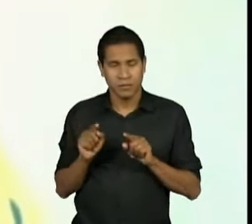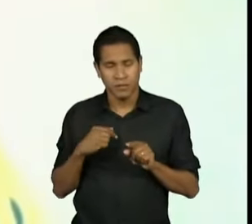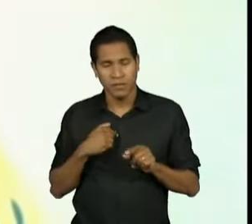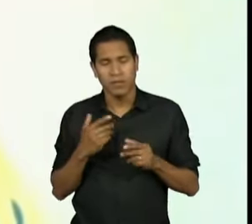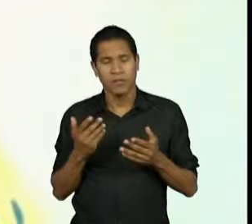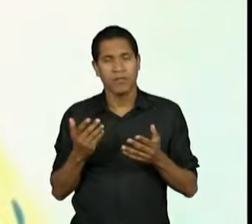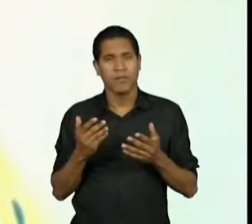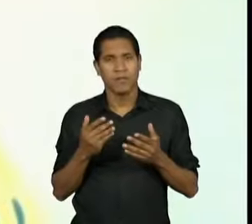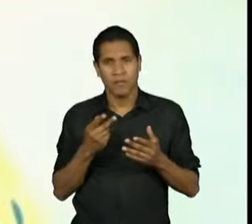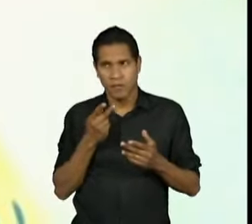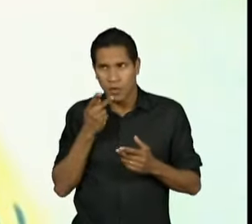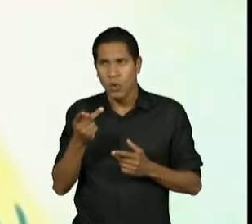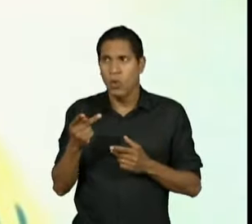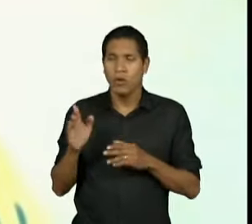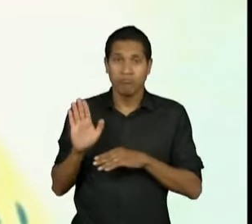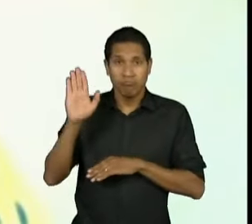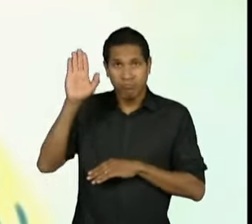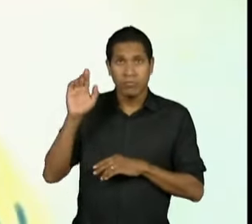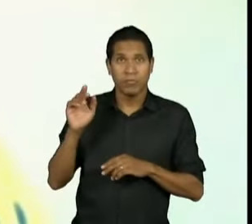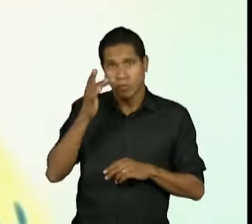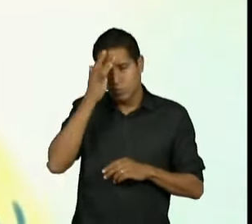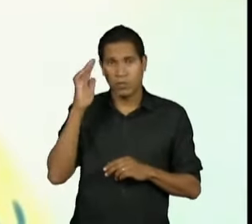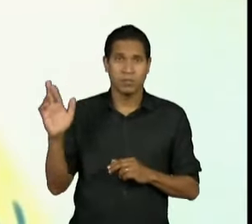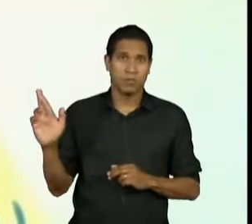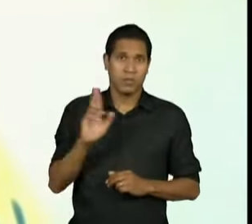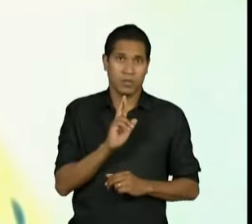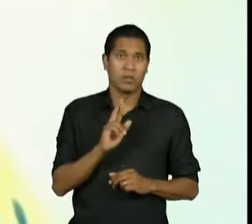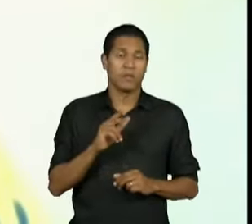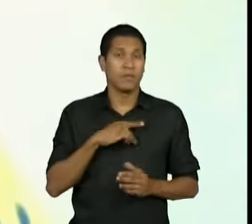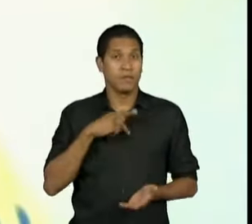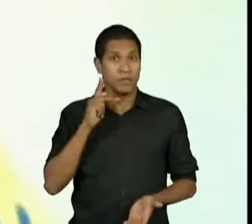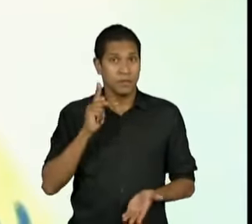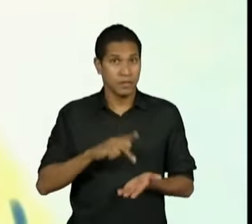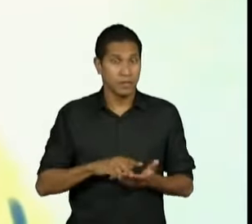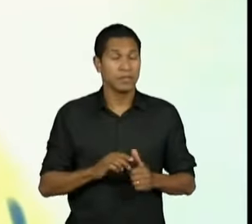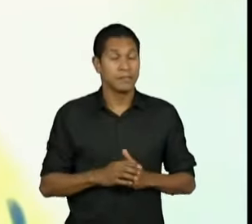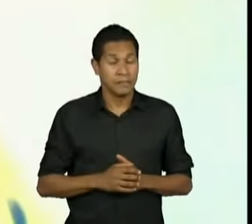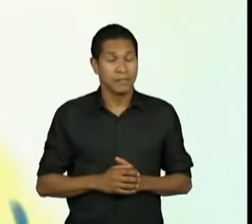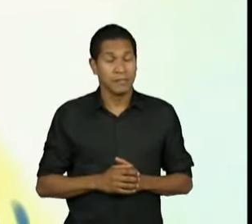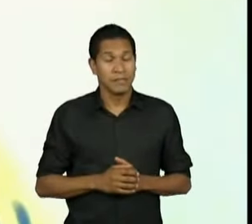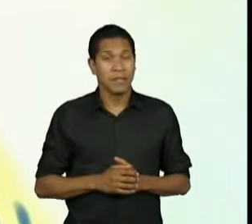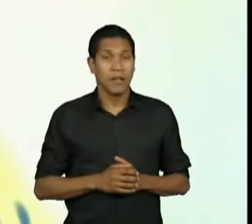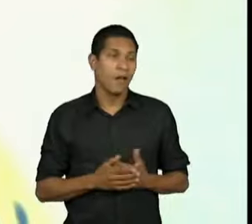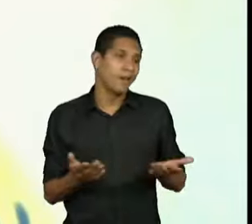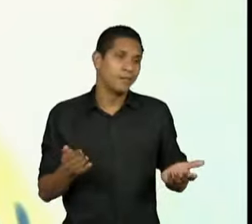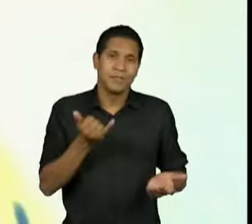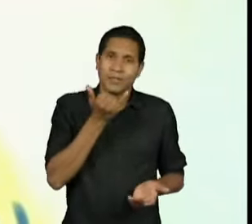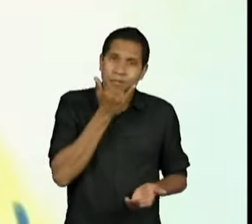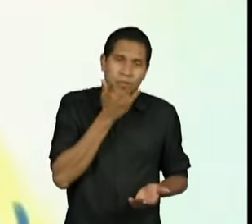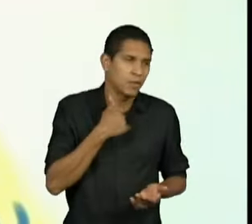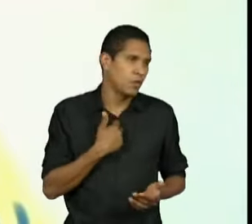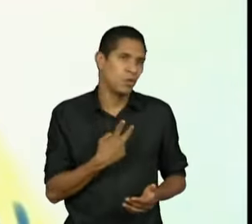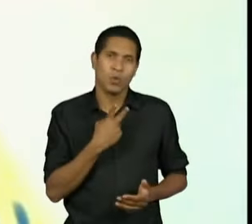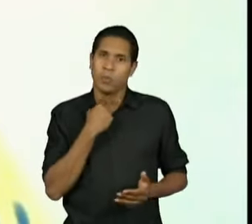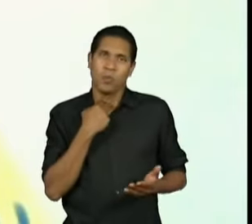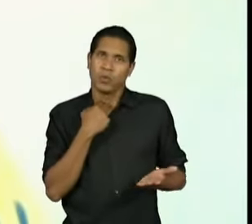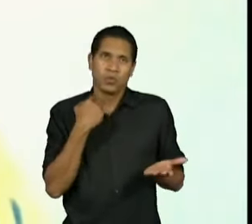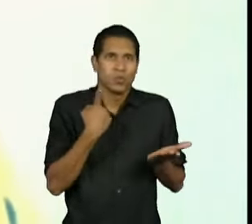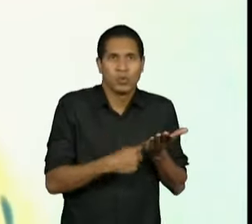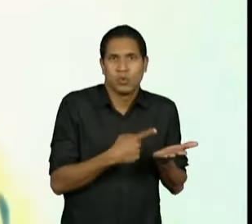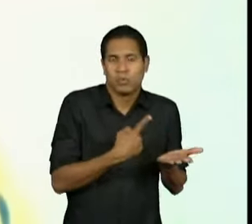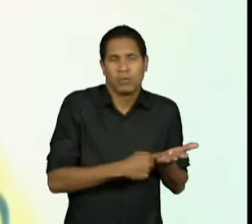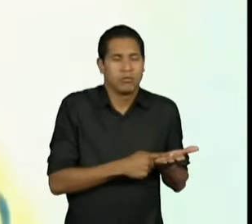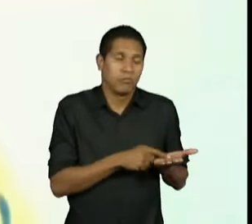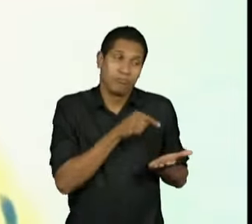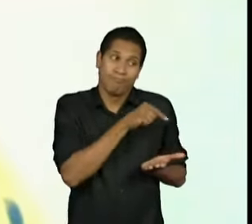estava candidatando, a pessoa me respondeu, foi muito sincera, falou, olha, eu não vou me comprometer com você porque